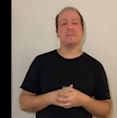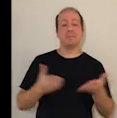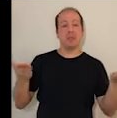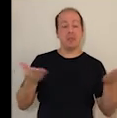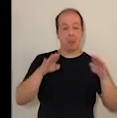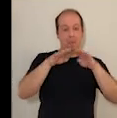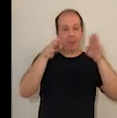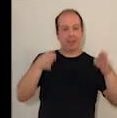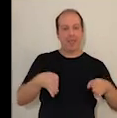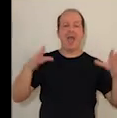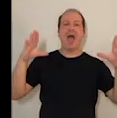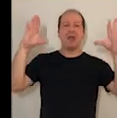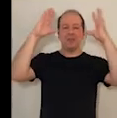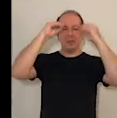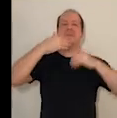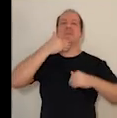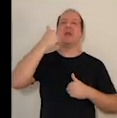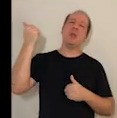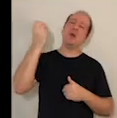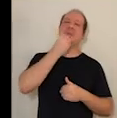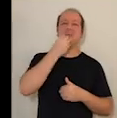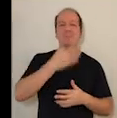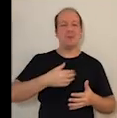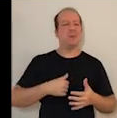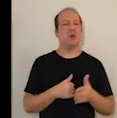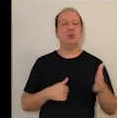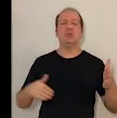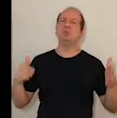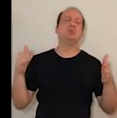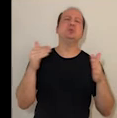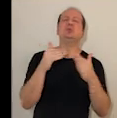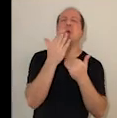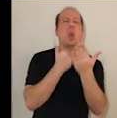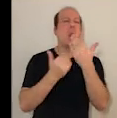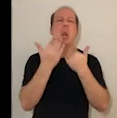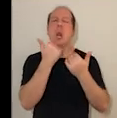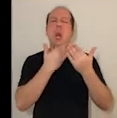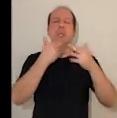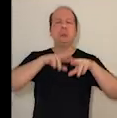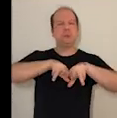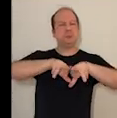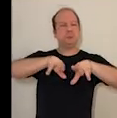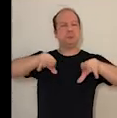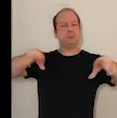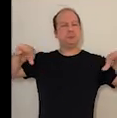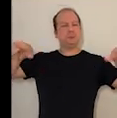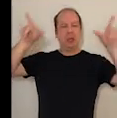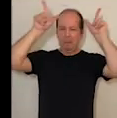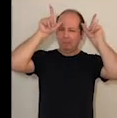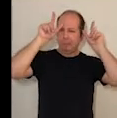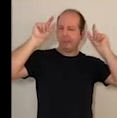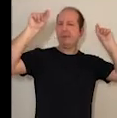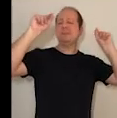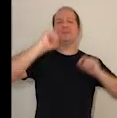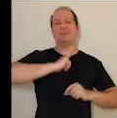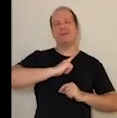Um brinde à inteligência. E para o banquete dessa noite, eu quero tudo do bom e do melhor. Paizão,